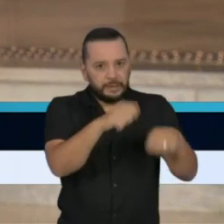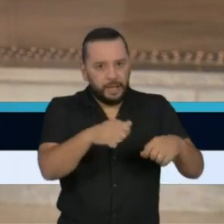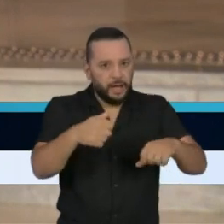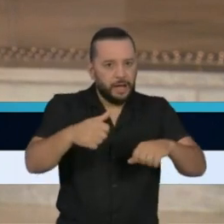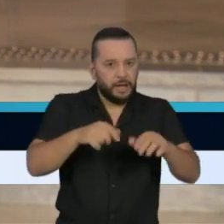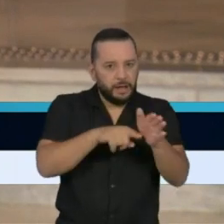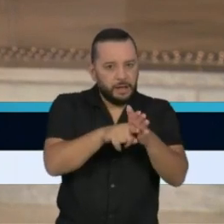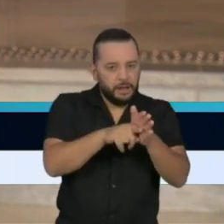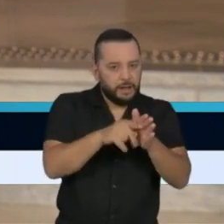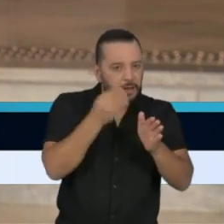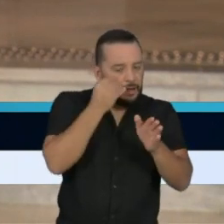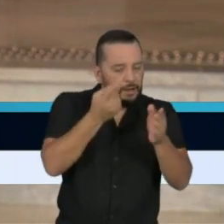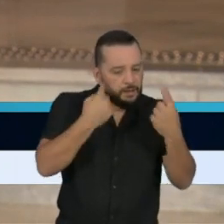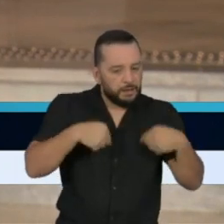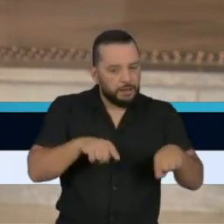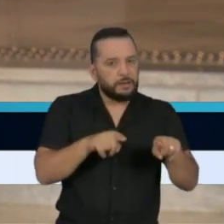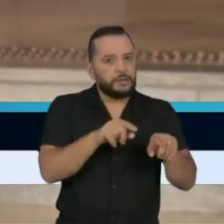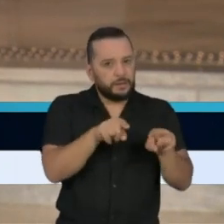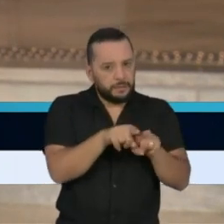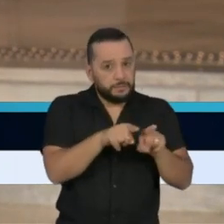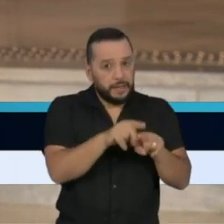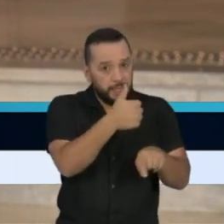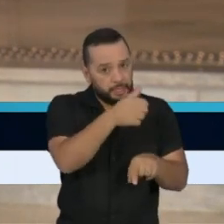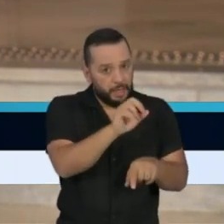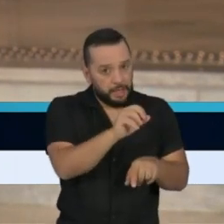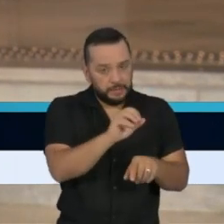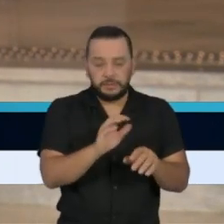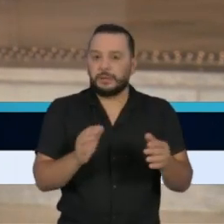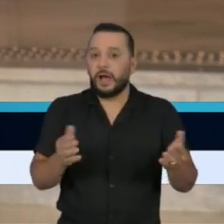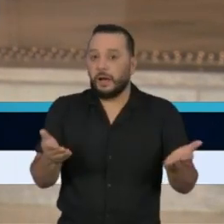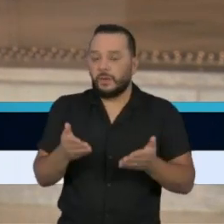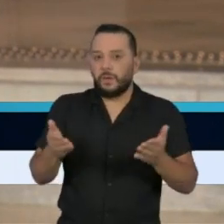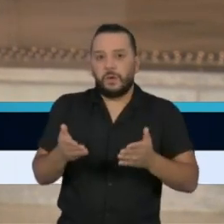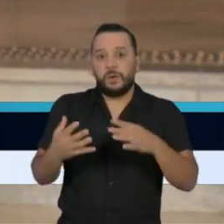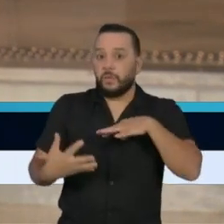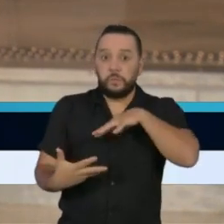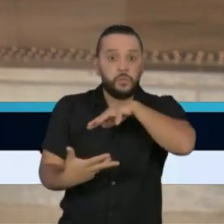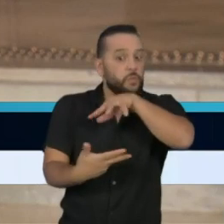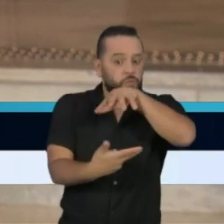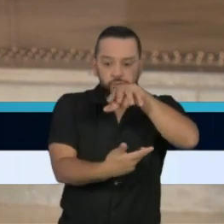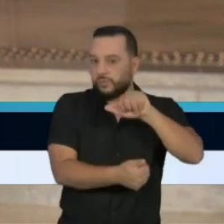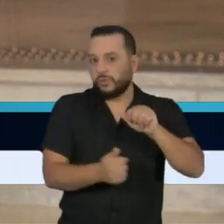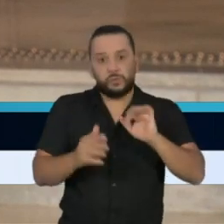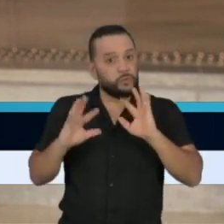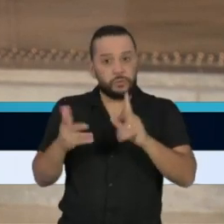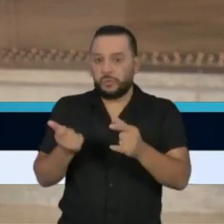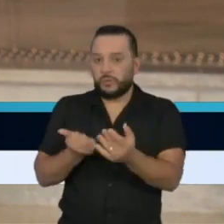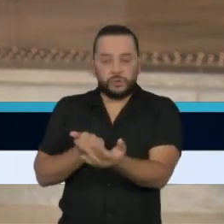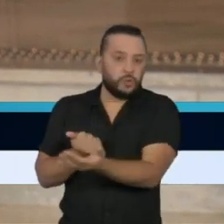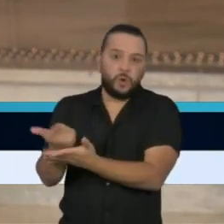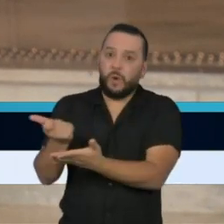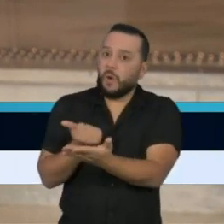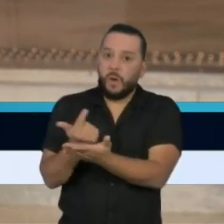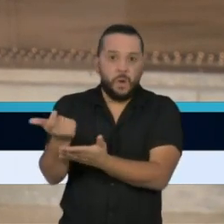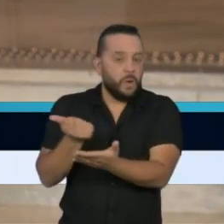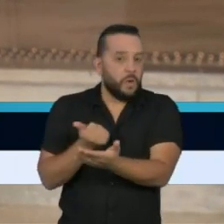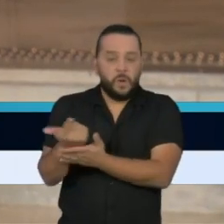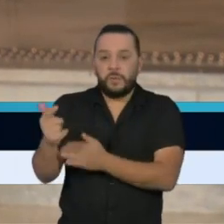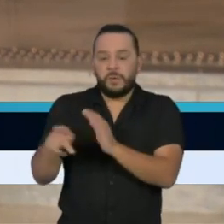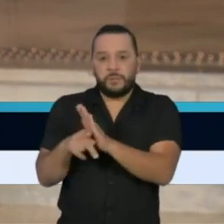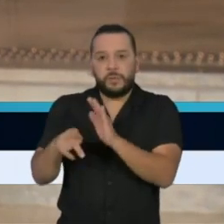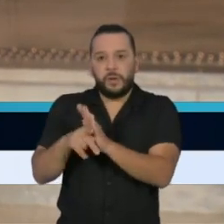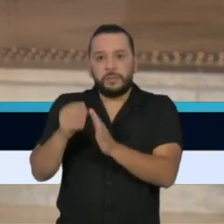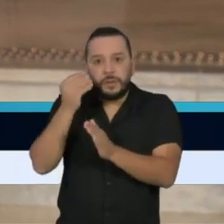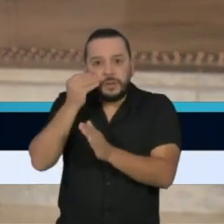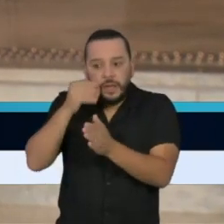mercado mundial está comprando testes, então essa aquisição da Coreia vem num momento